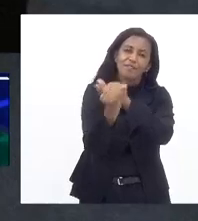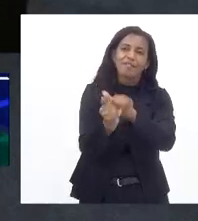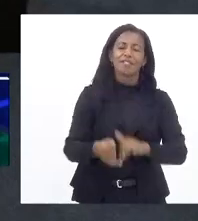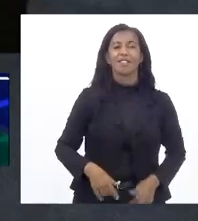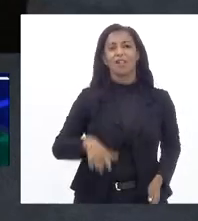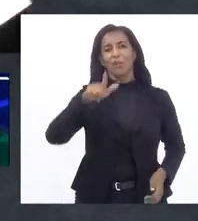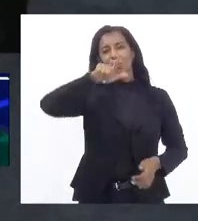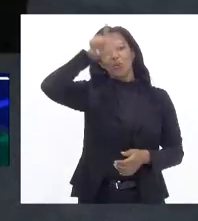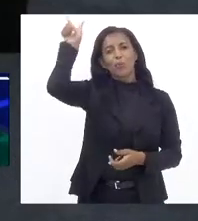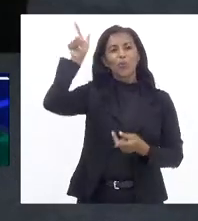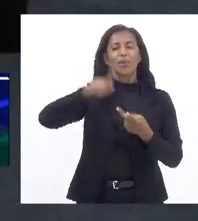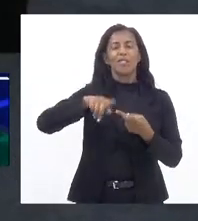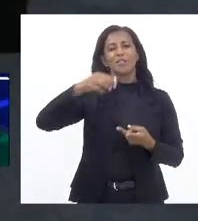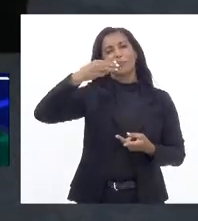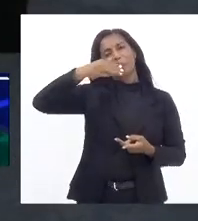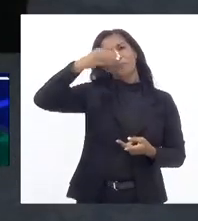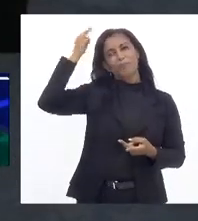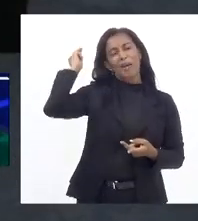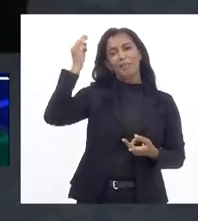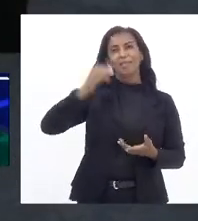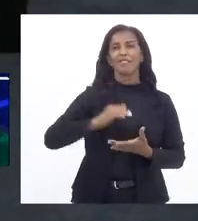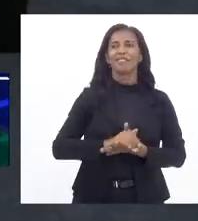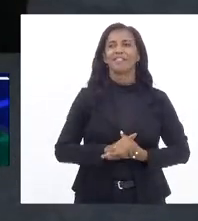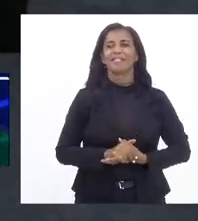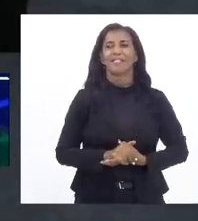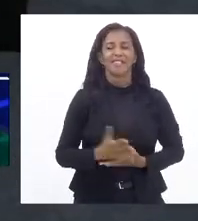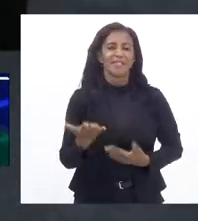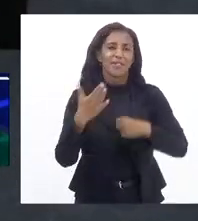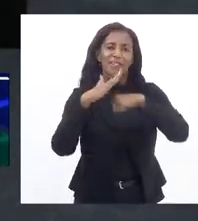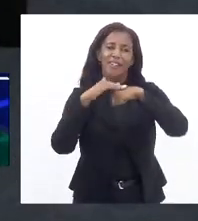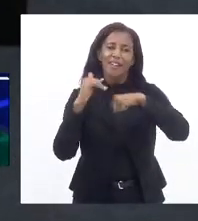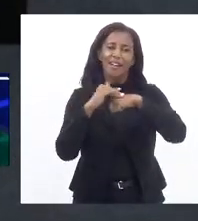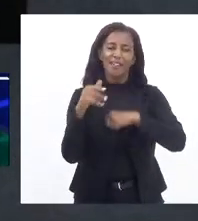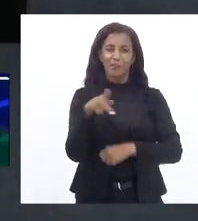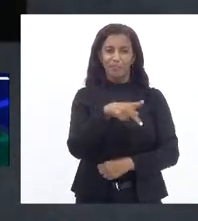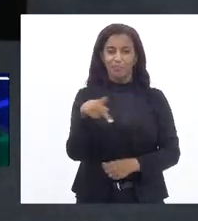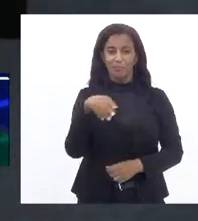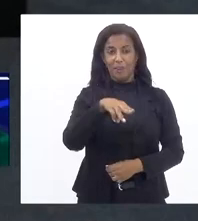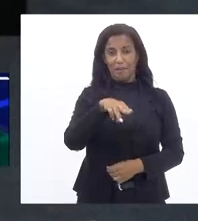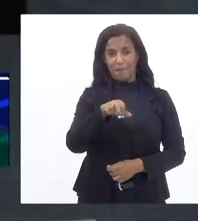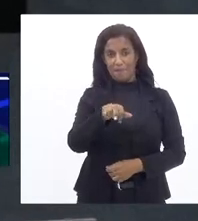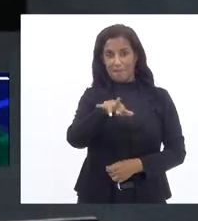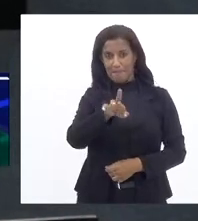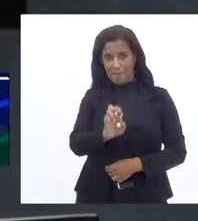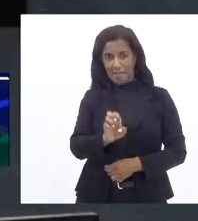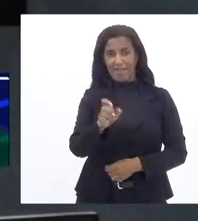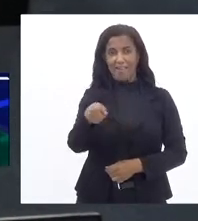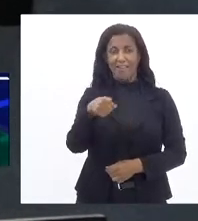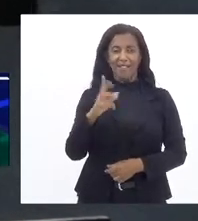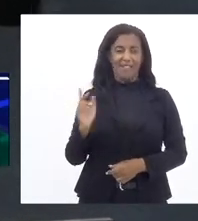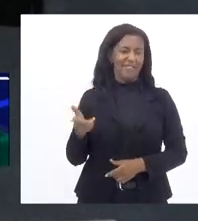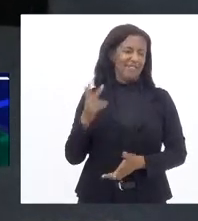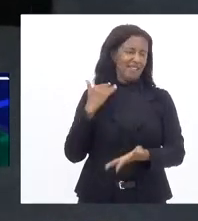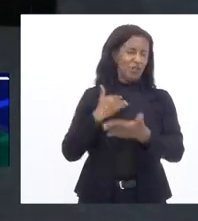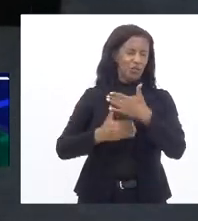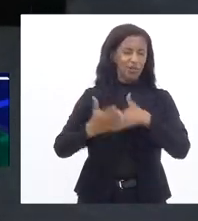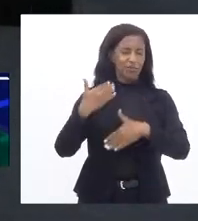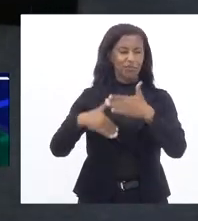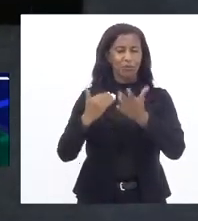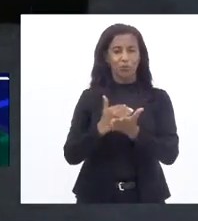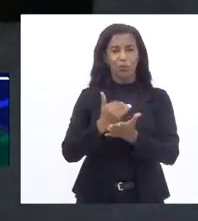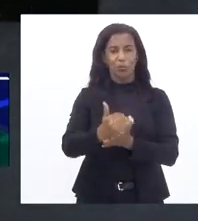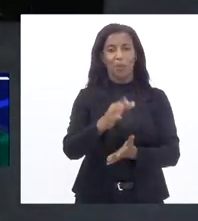Luiz Paulo, Márcio Pacheco, e um carinho para a professora Meire, que comandou essa briga desde o início,